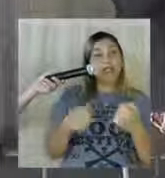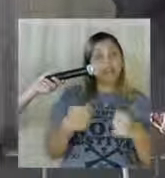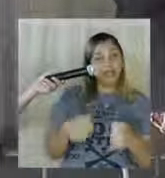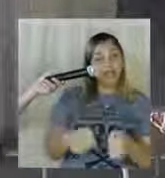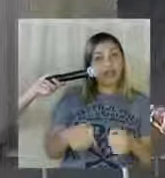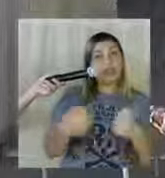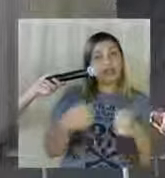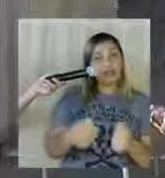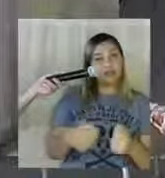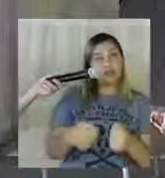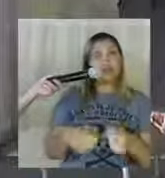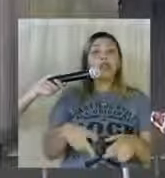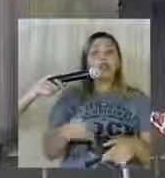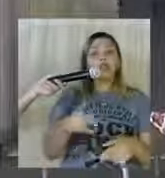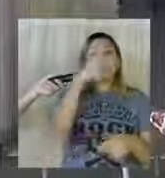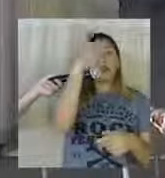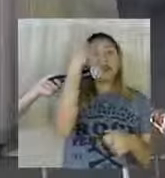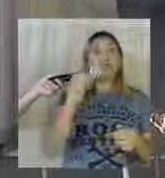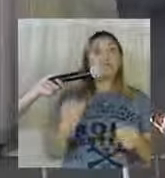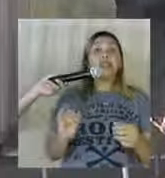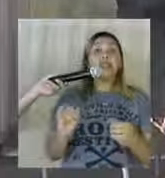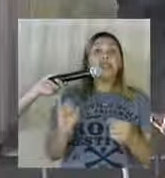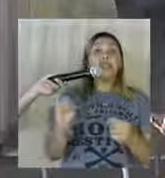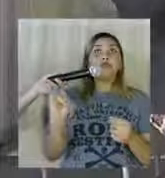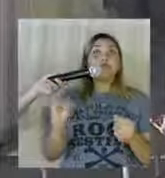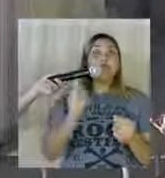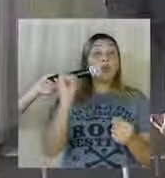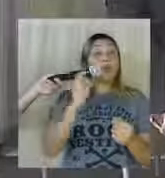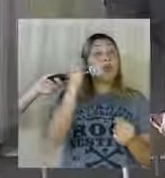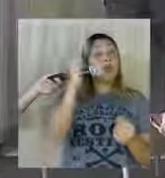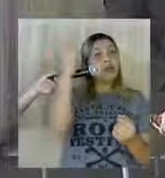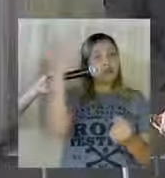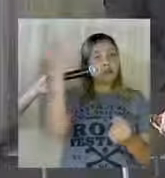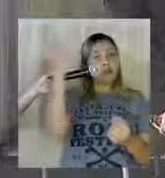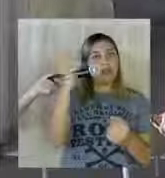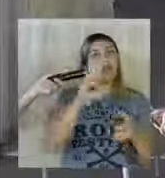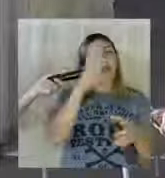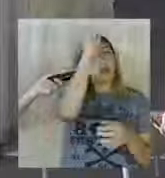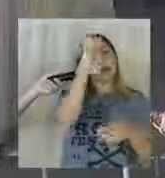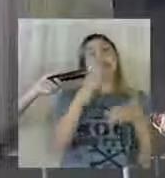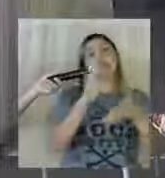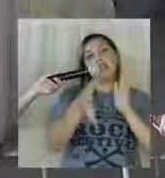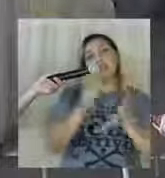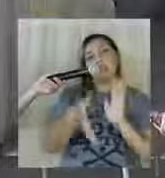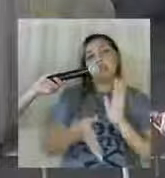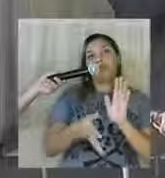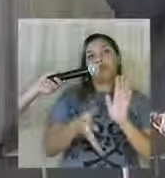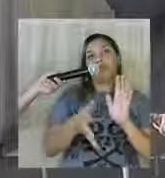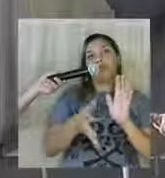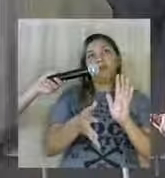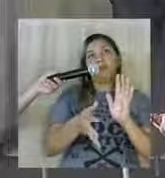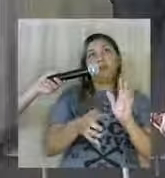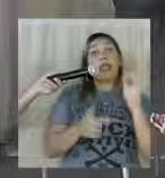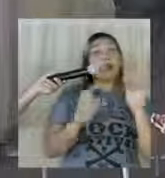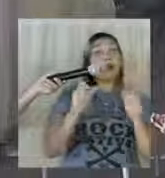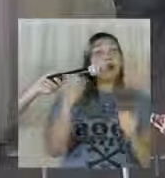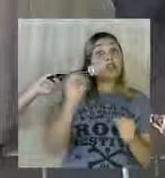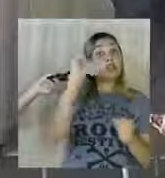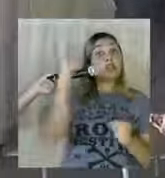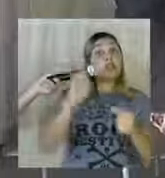É necessário, é preciso que as pessoas vejam como é importante aprender Libras.